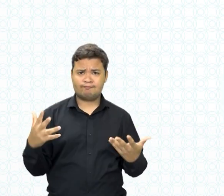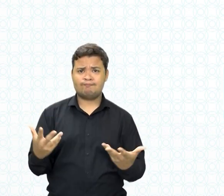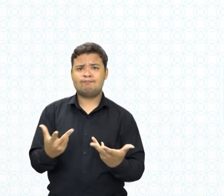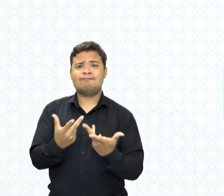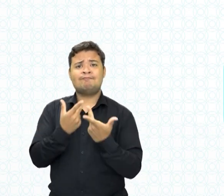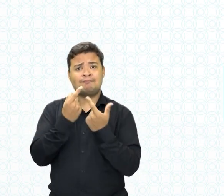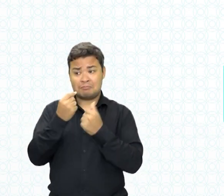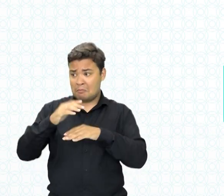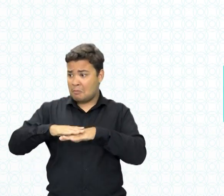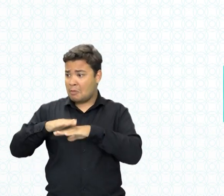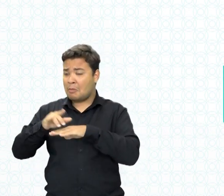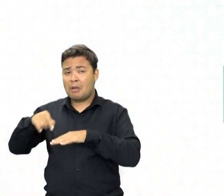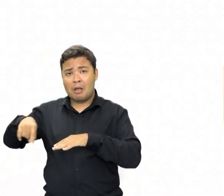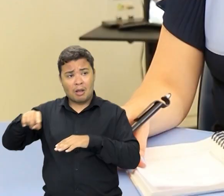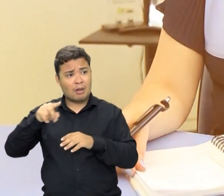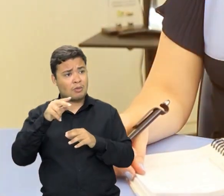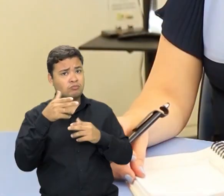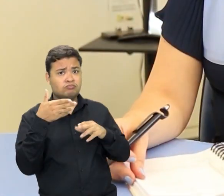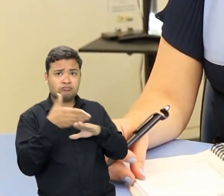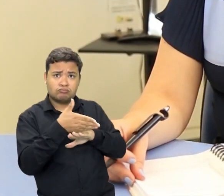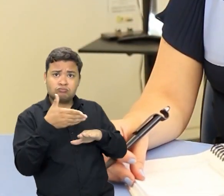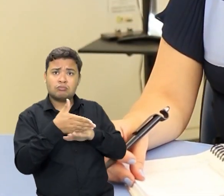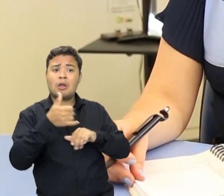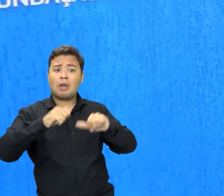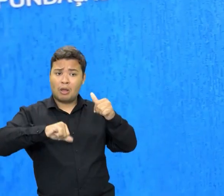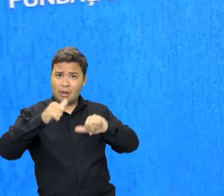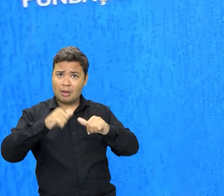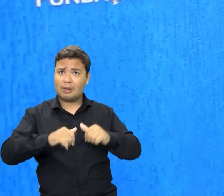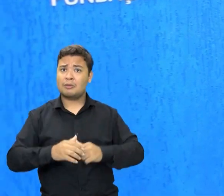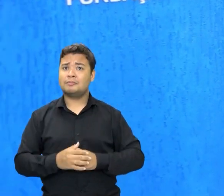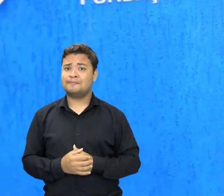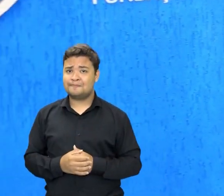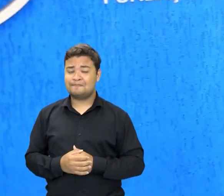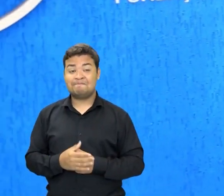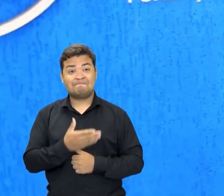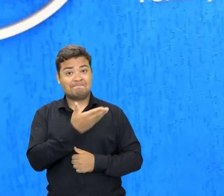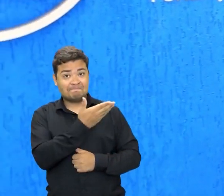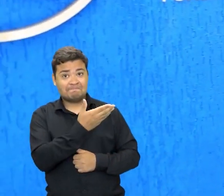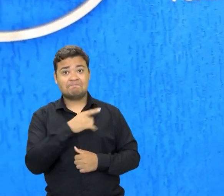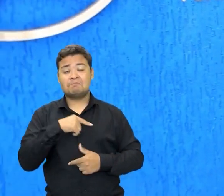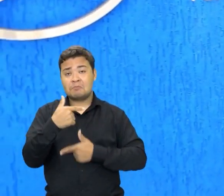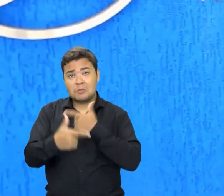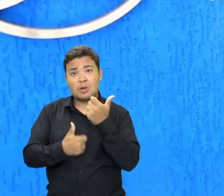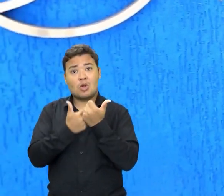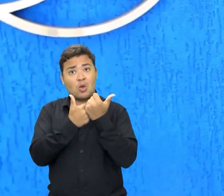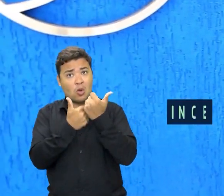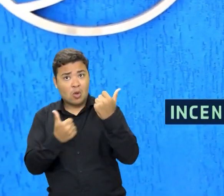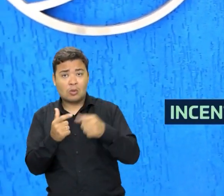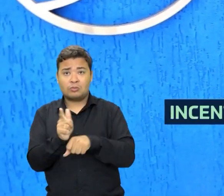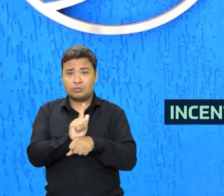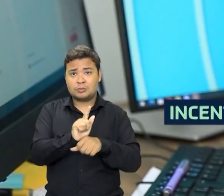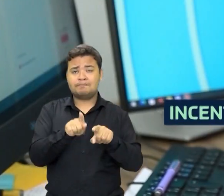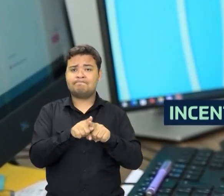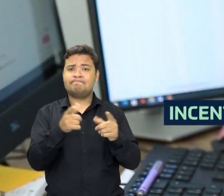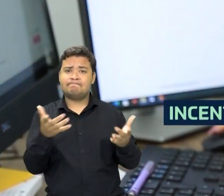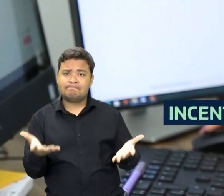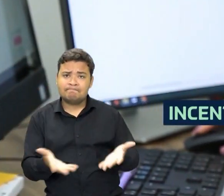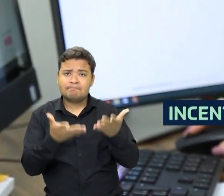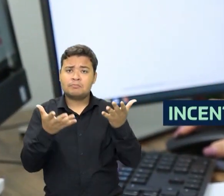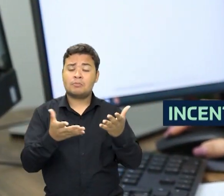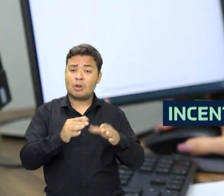de ponta pelos usuários. Além disso, a Fundac realiza a cogestão e também o incentivo